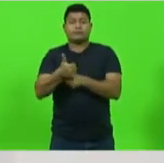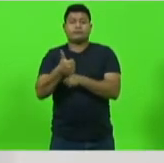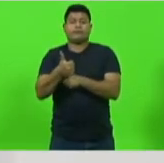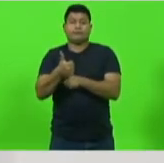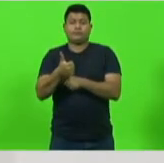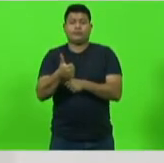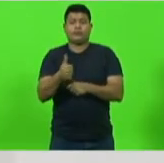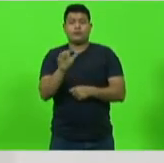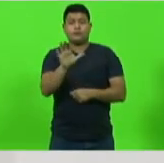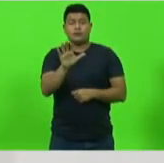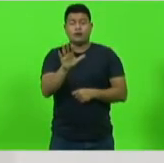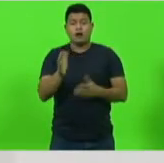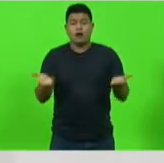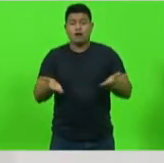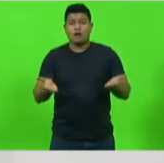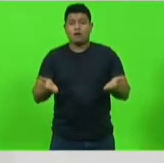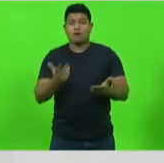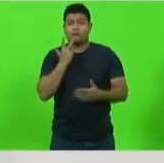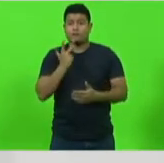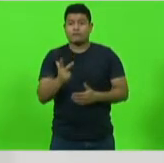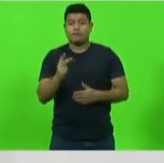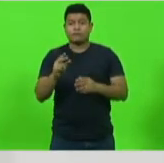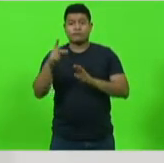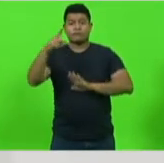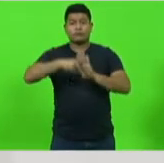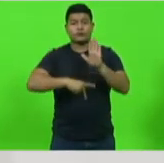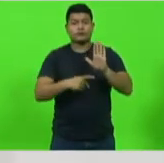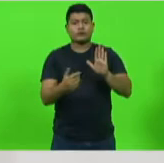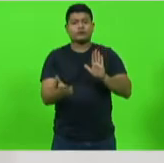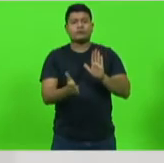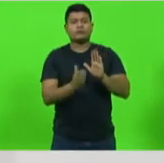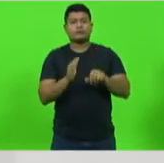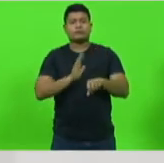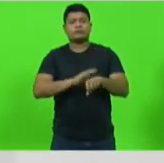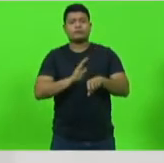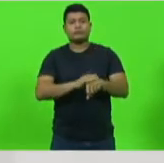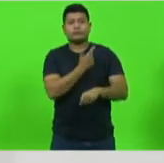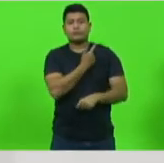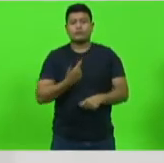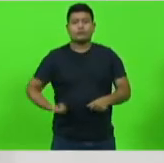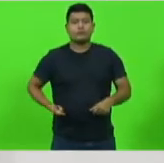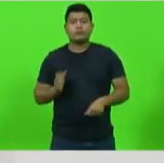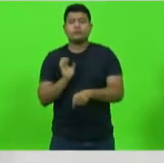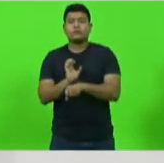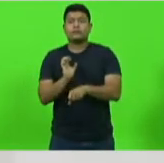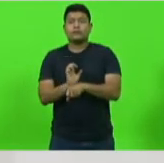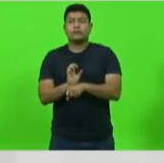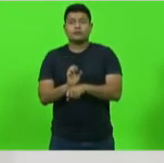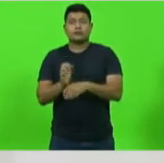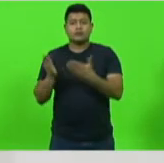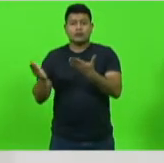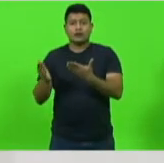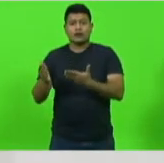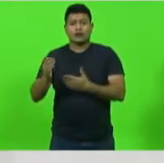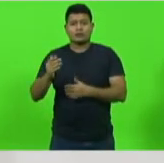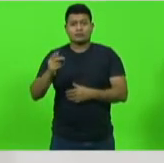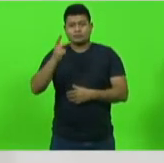vamos falar aqui do projeto do governo, onde o coronel vai ganhar